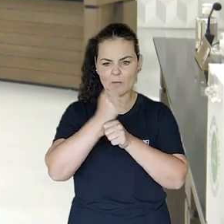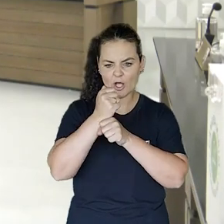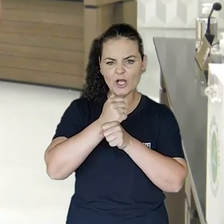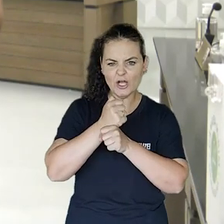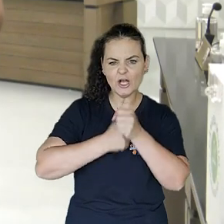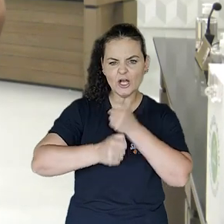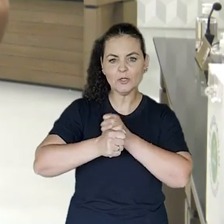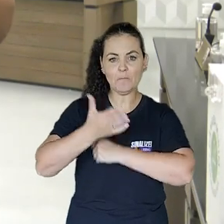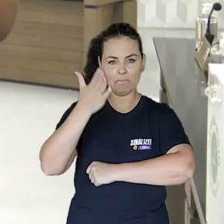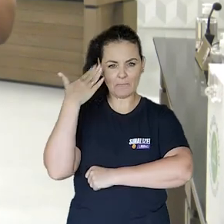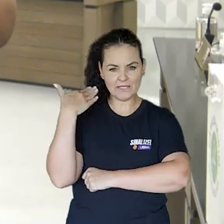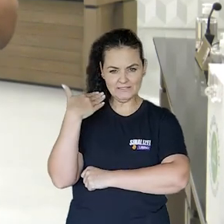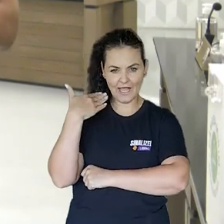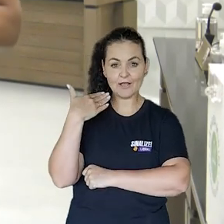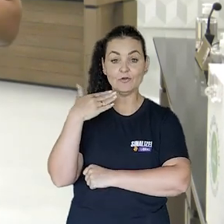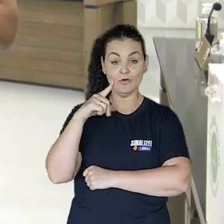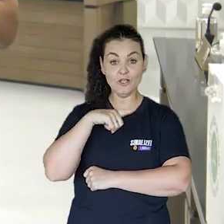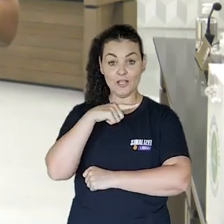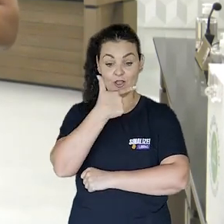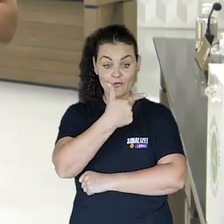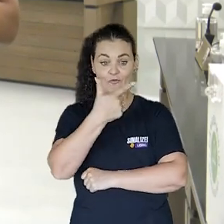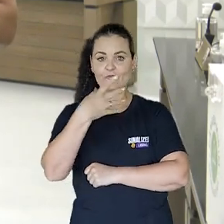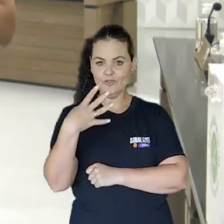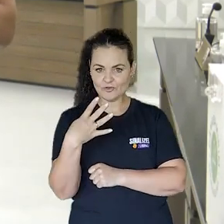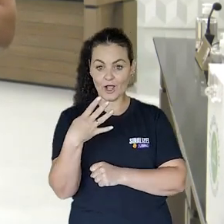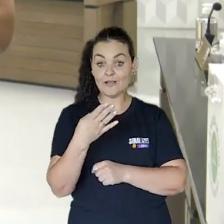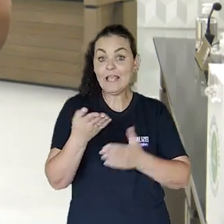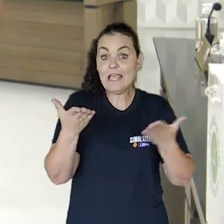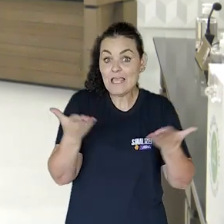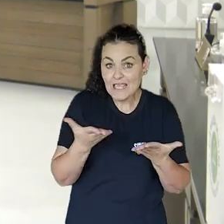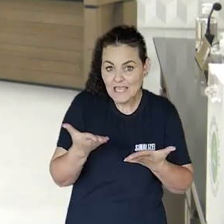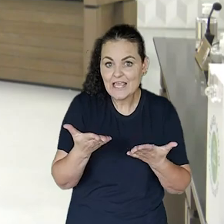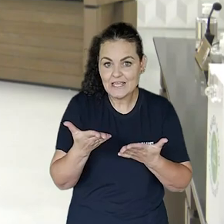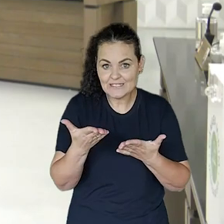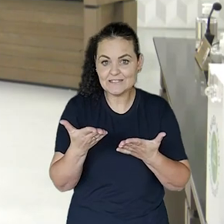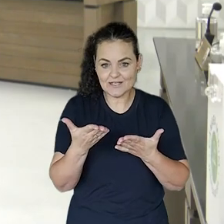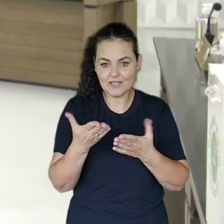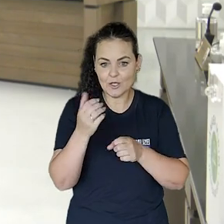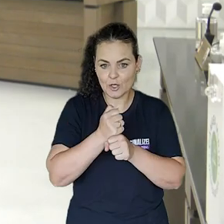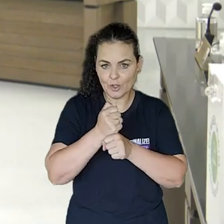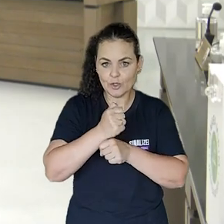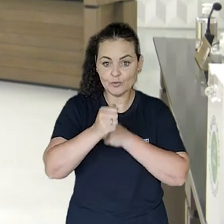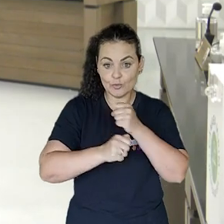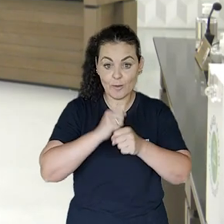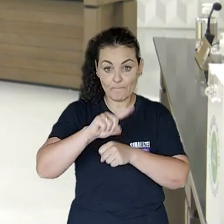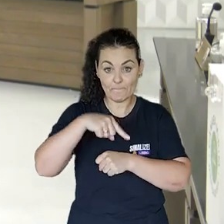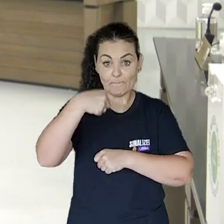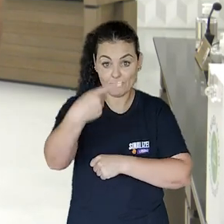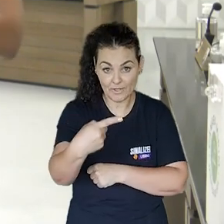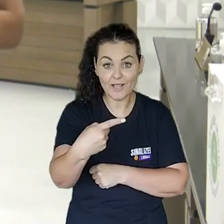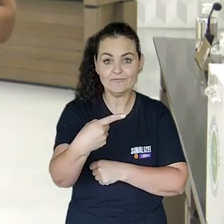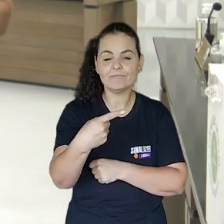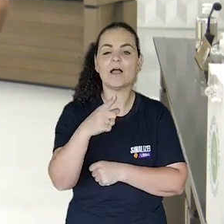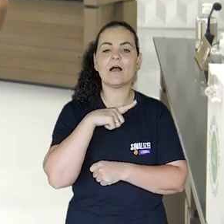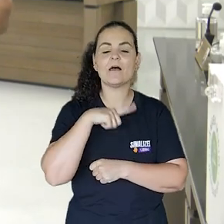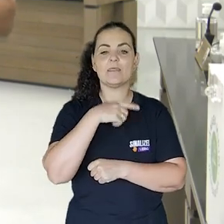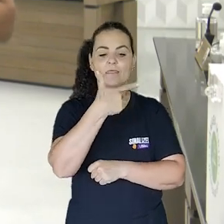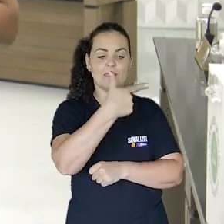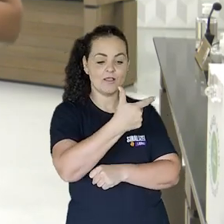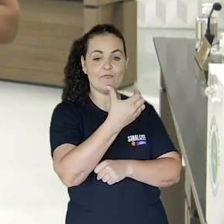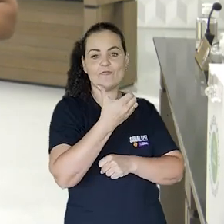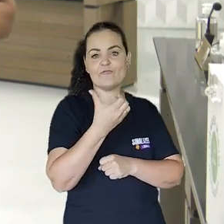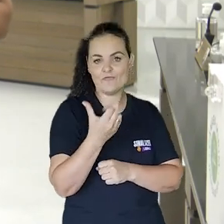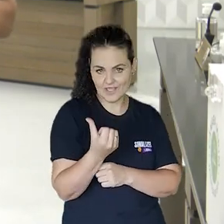isso, né? Neste ano, então, 26 educandários se inscreveram para a legislação comemorativa de 20 anos do